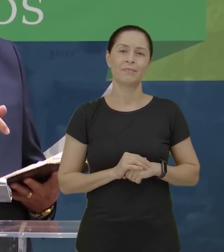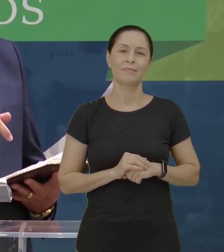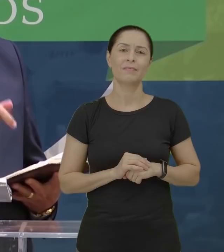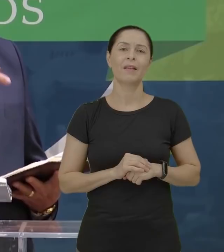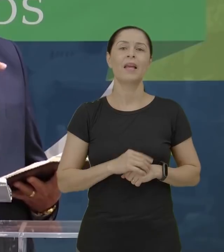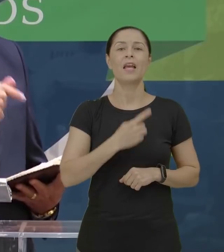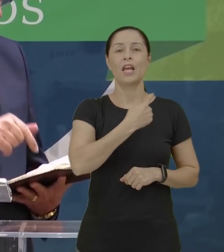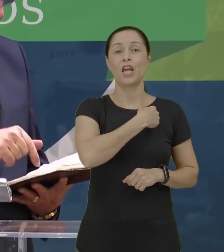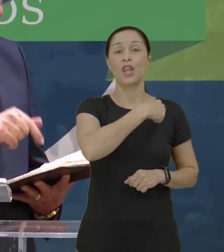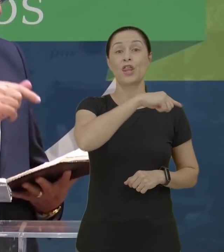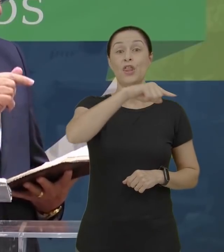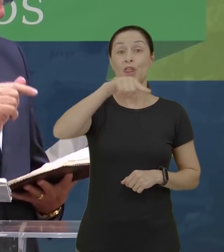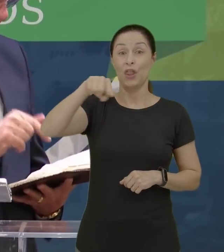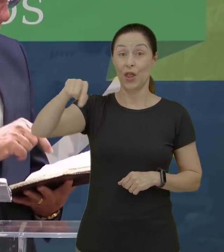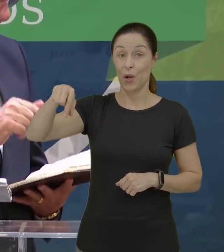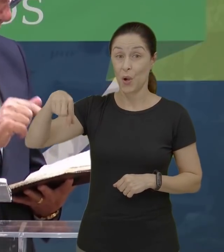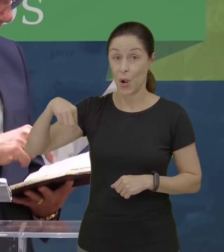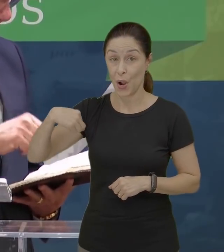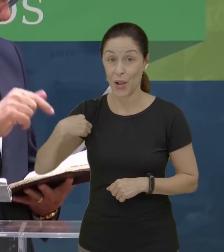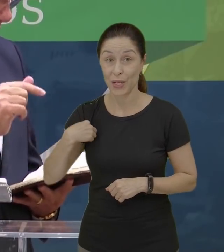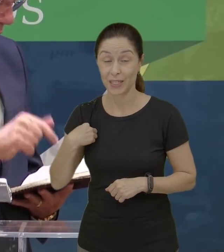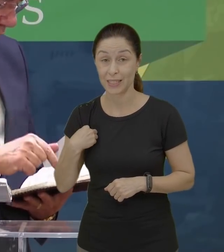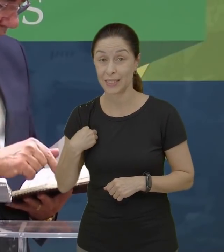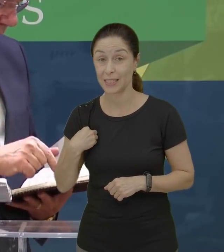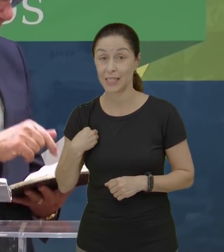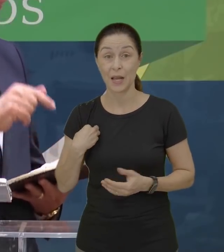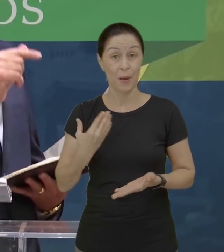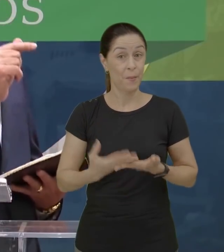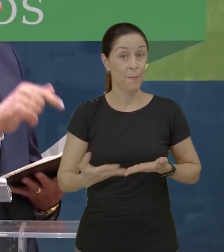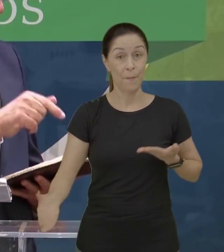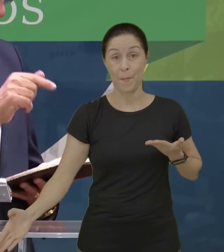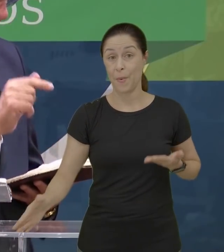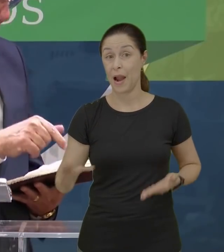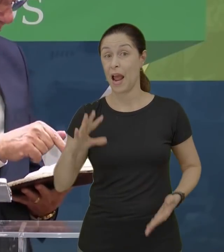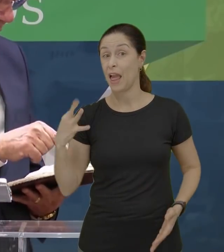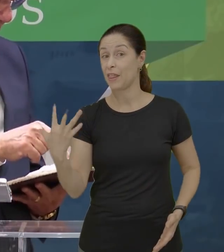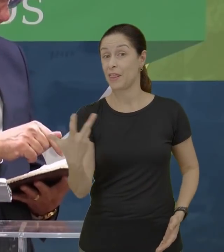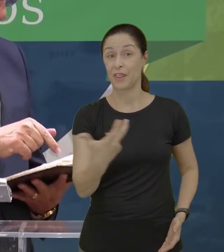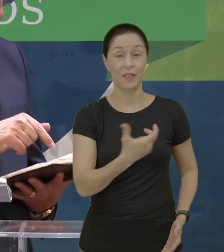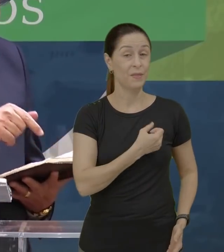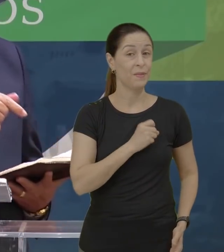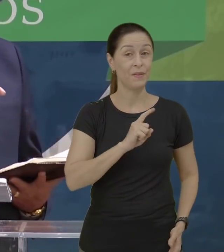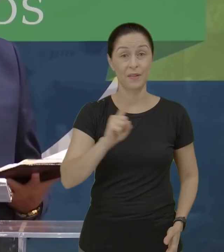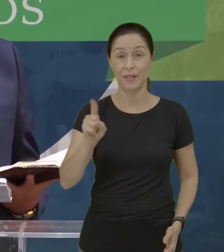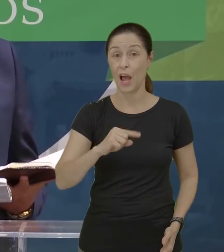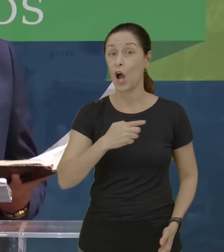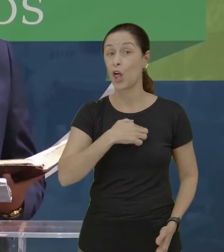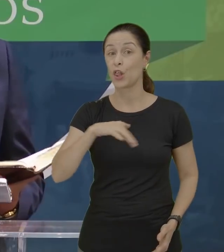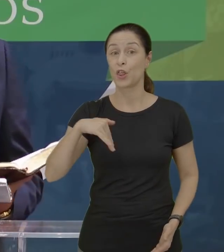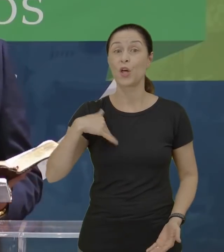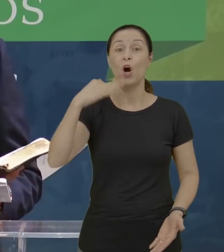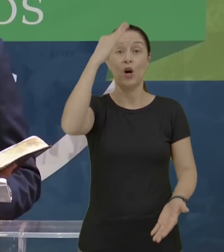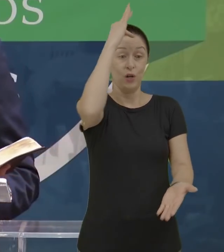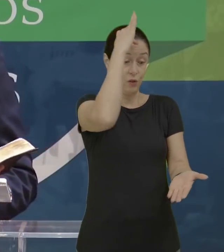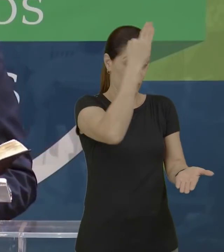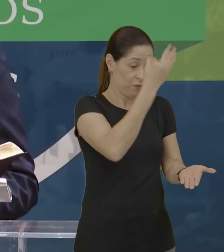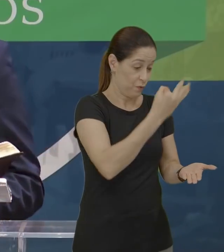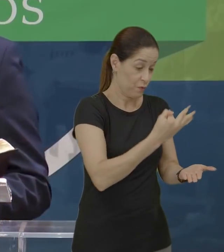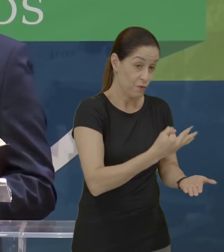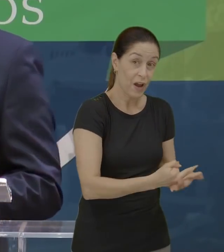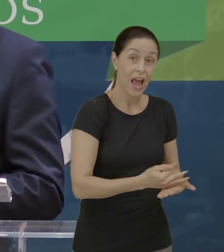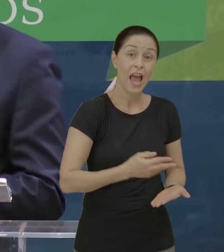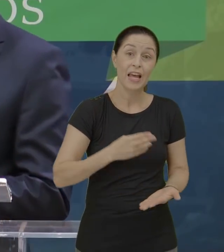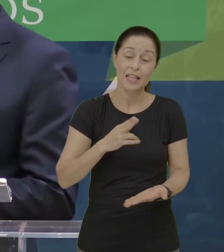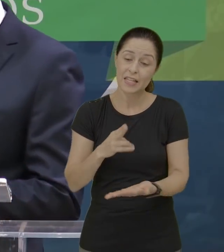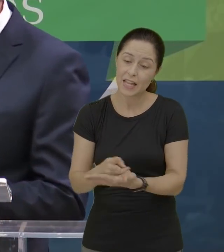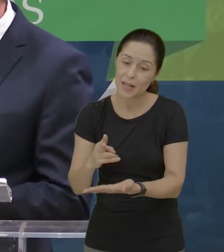nós, porém, não somos dos que retrocedem para a perdição, somos, entretanto, da fé para a